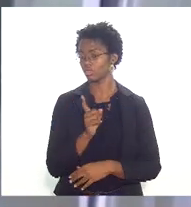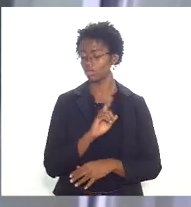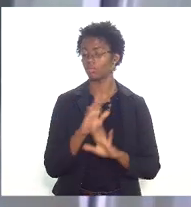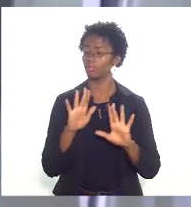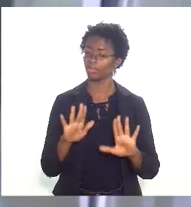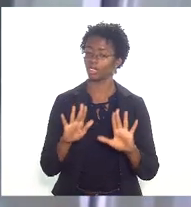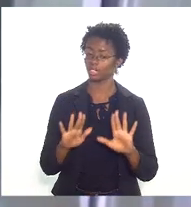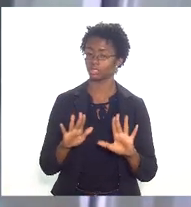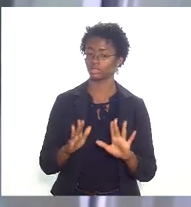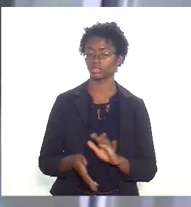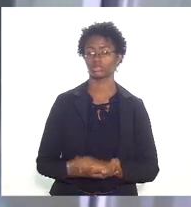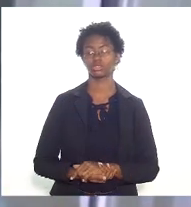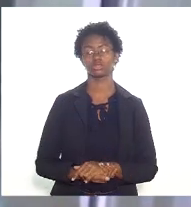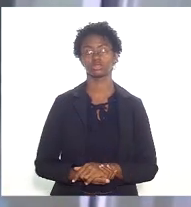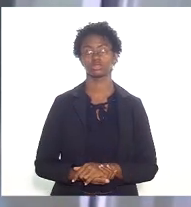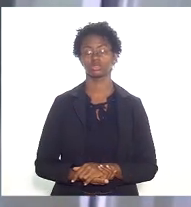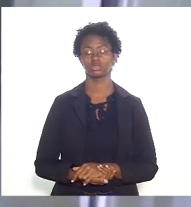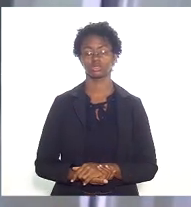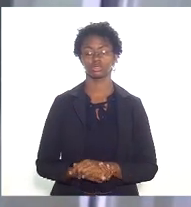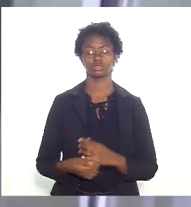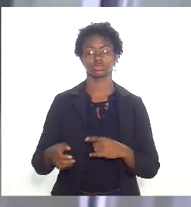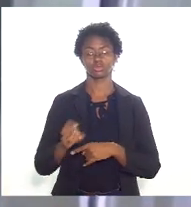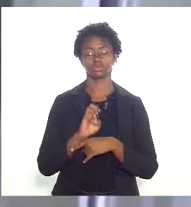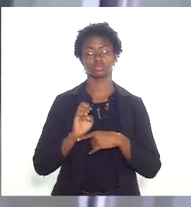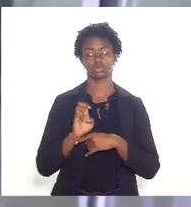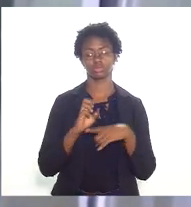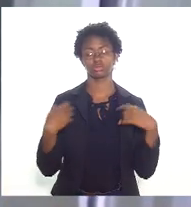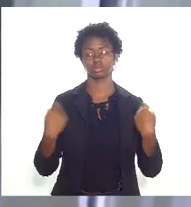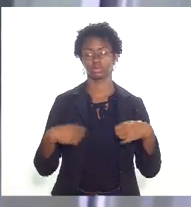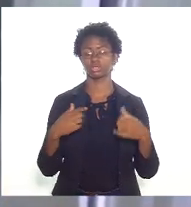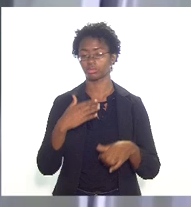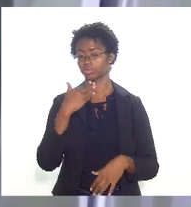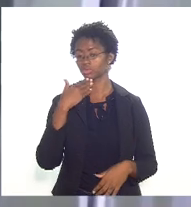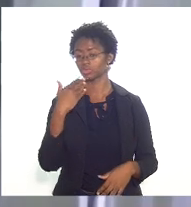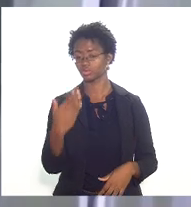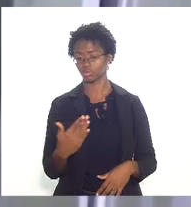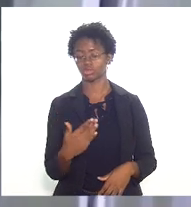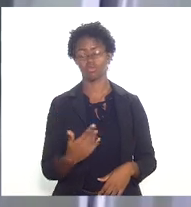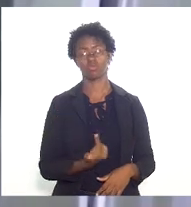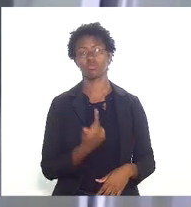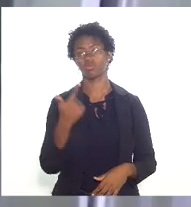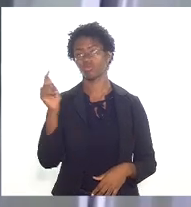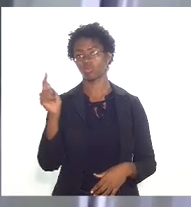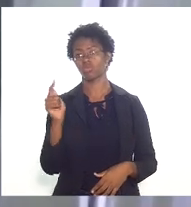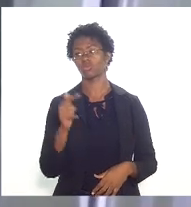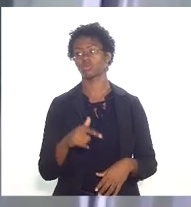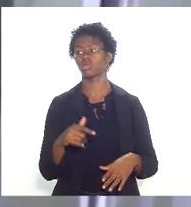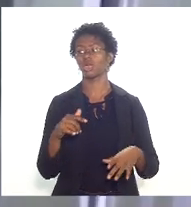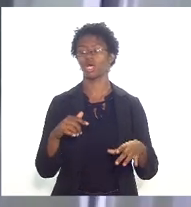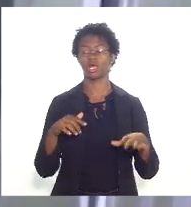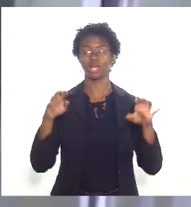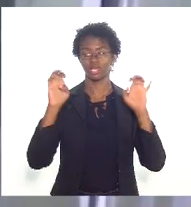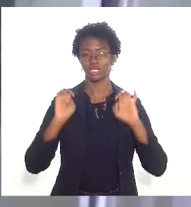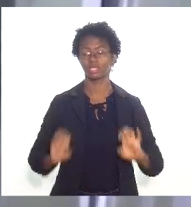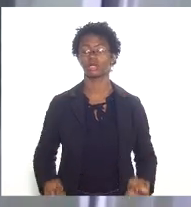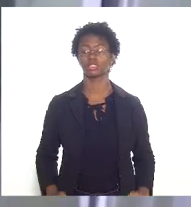agora se estavam te dar que aderir ao novo regime sob a égide da Lei completa bastante 78